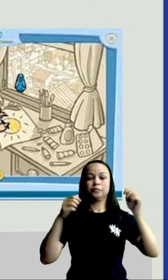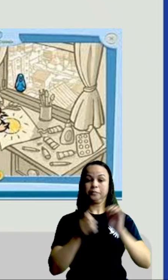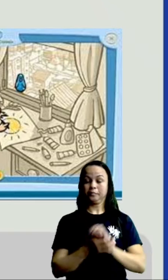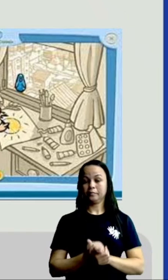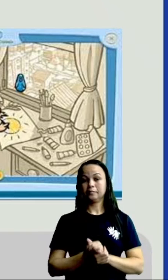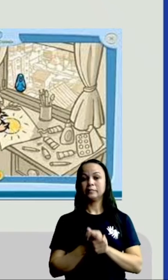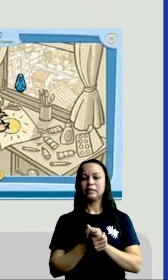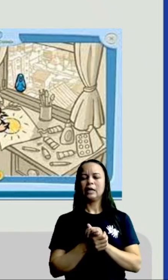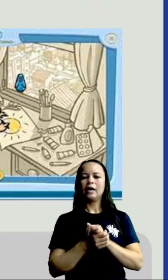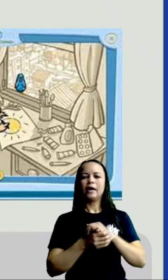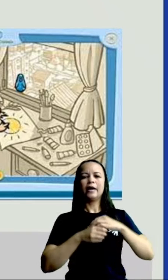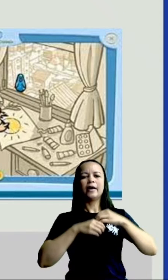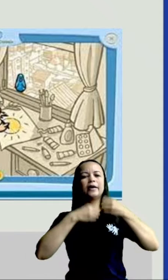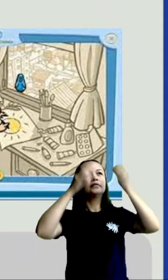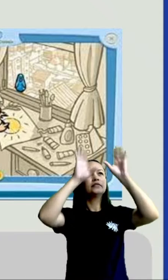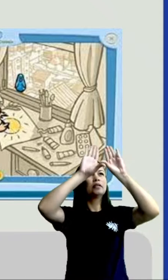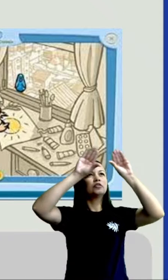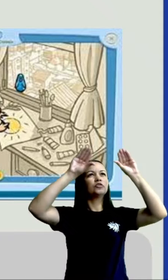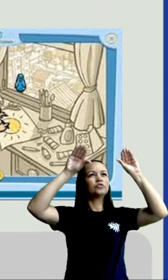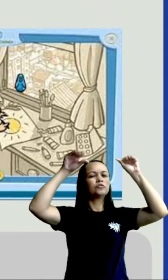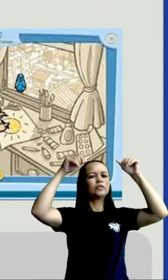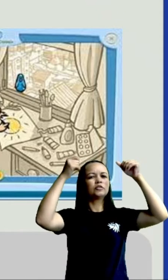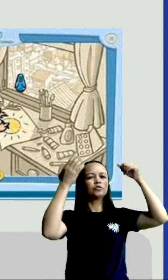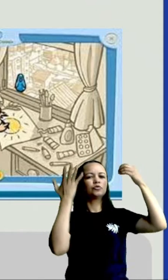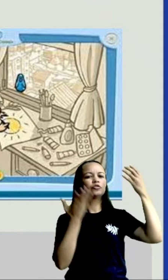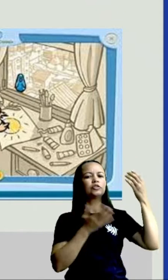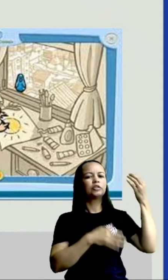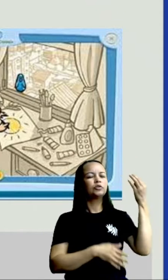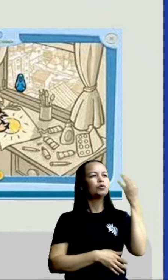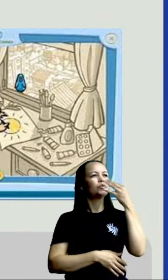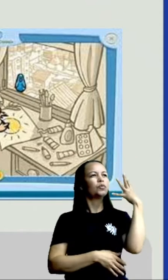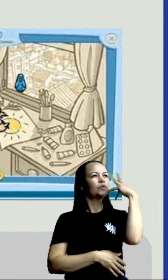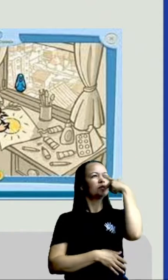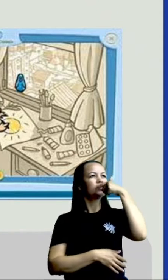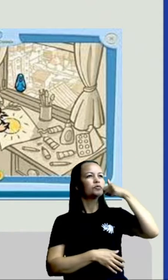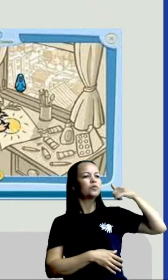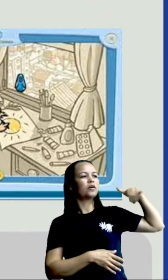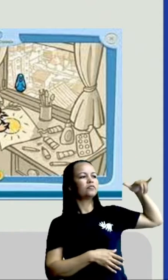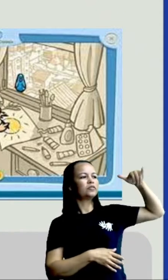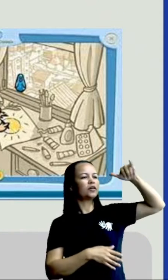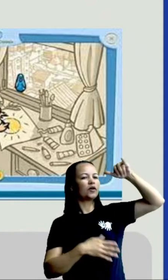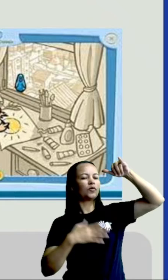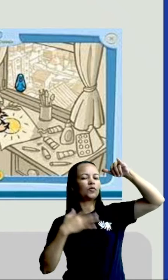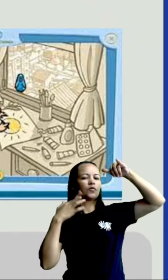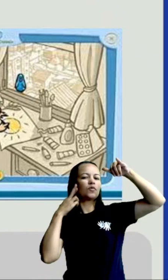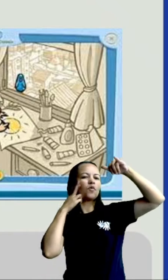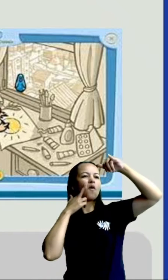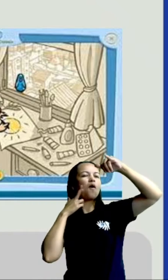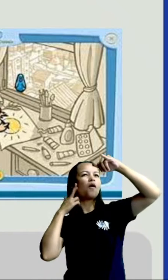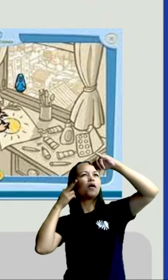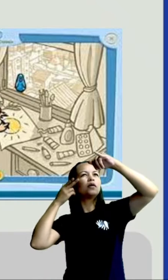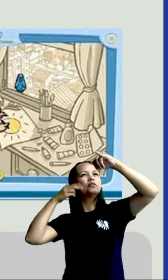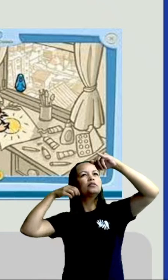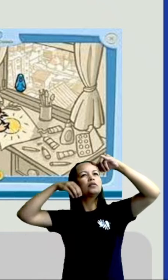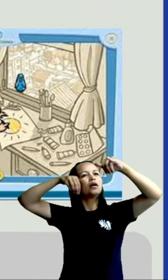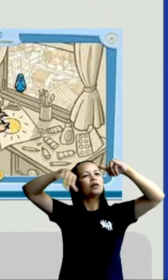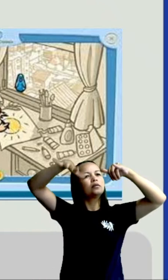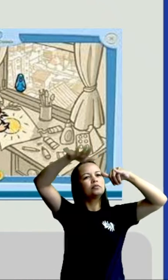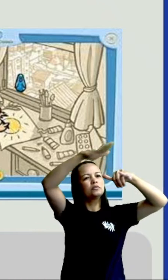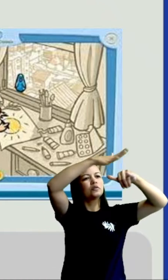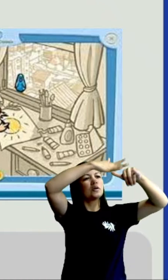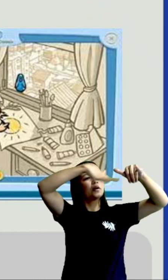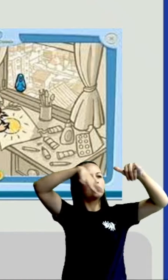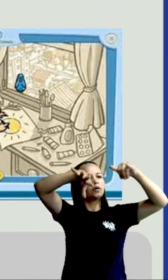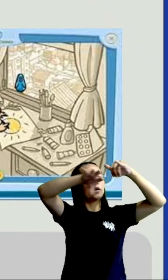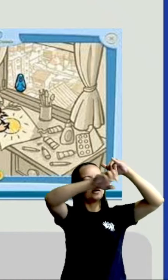vem surgindo um lindo avião rosa e grená tudo em volta colorido com suas